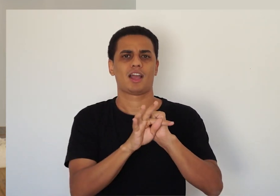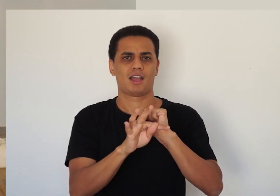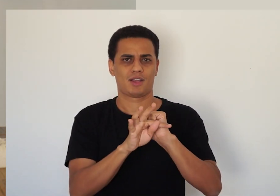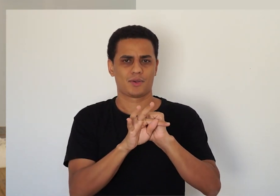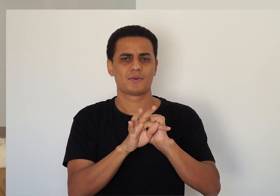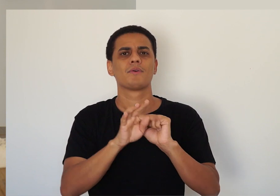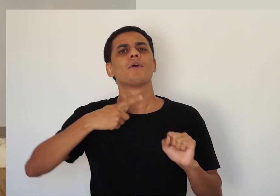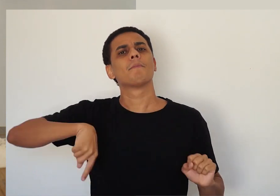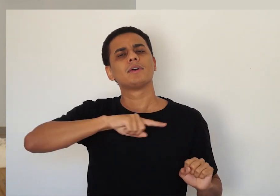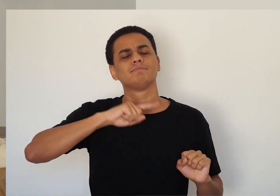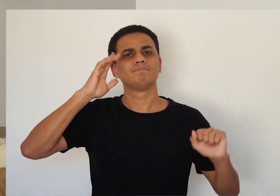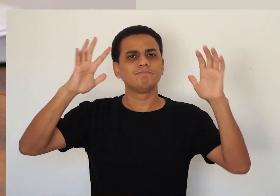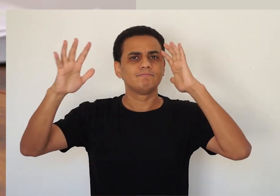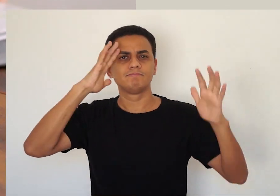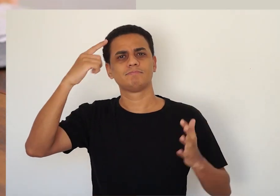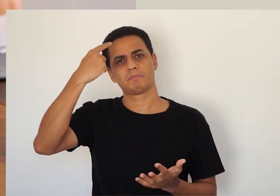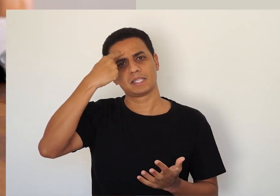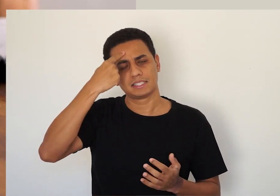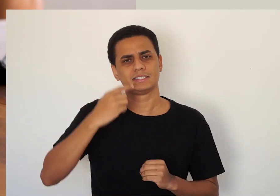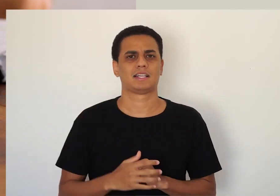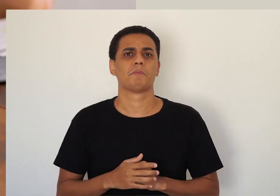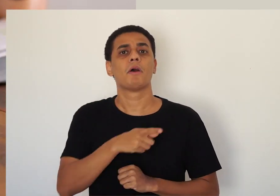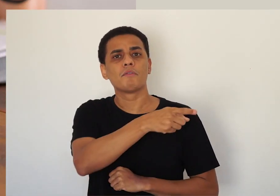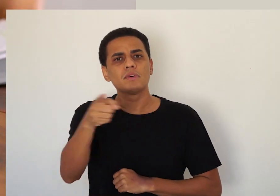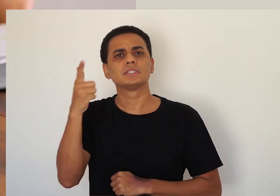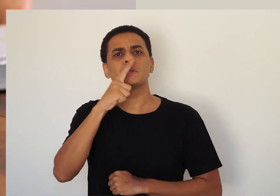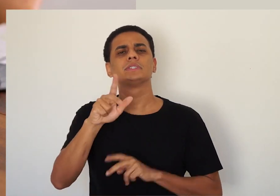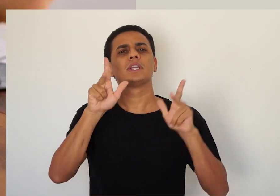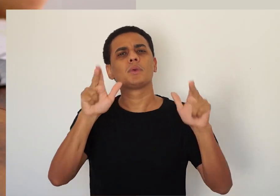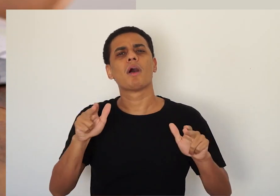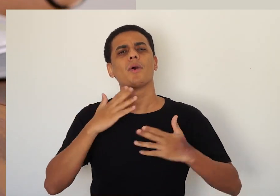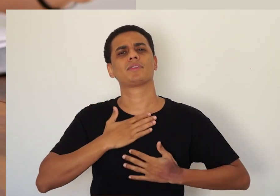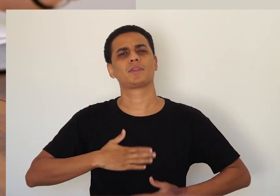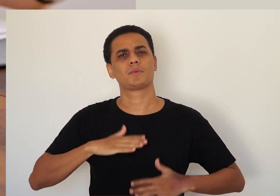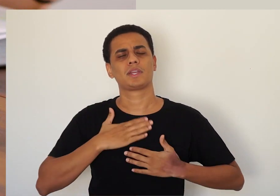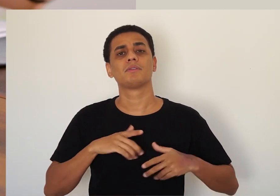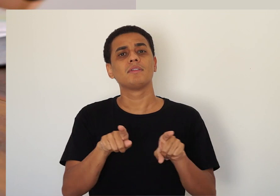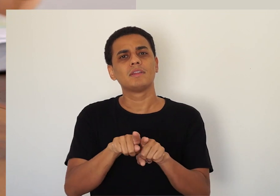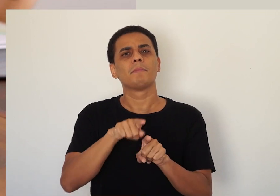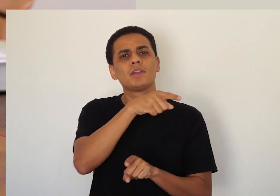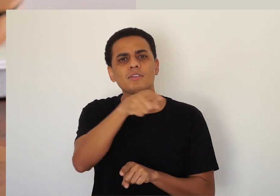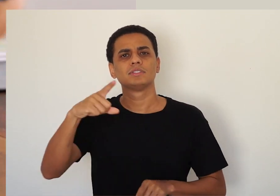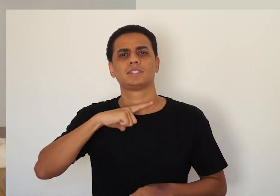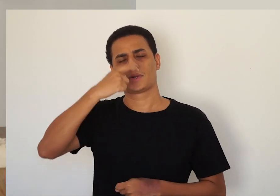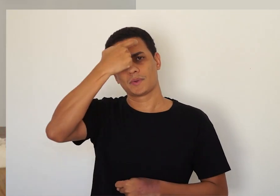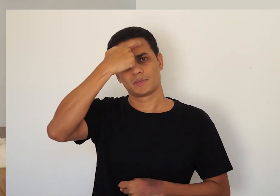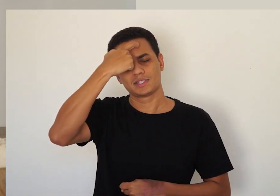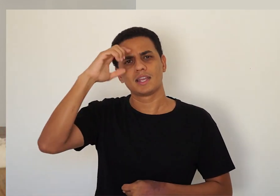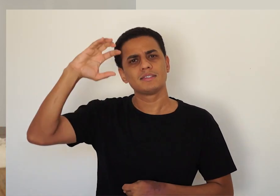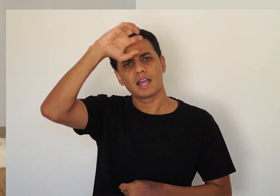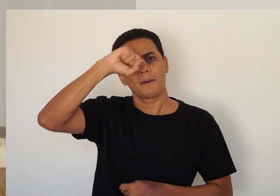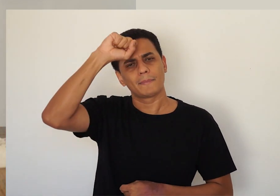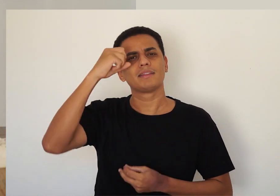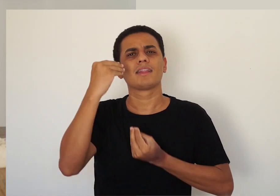importantes para trazer a você tranquilidade nesse período. Eu acho que até consciência para que a gente possa enfrentar